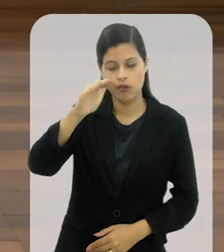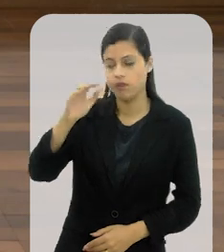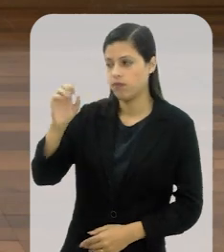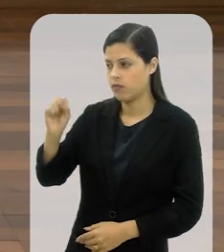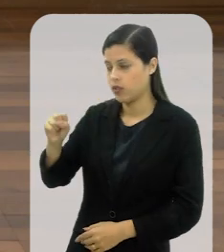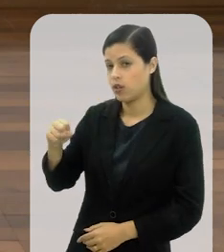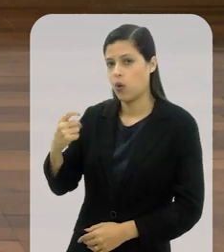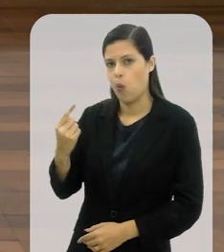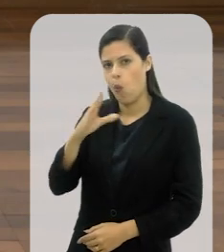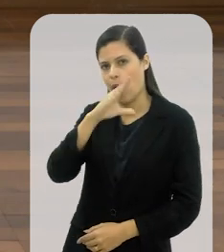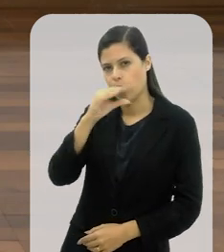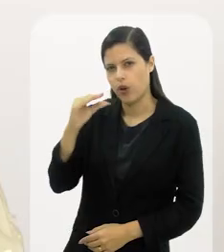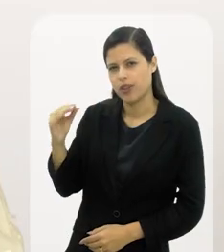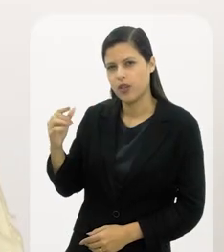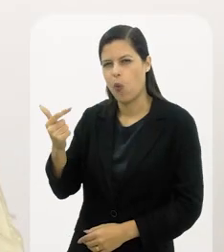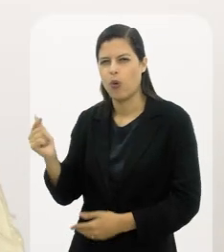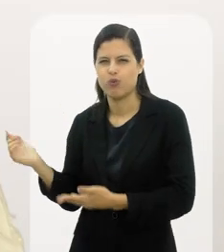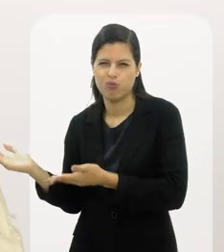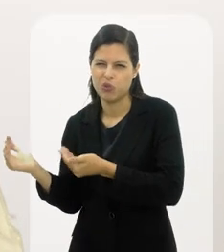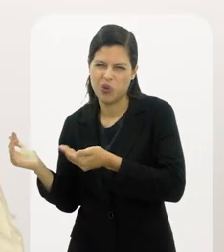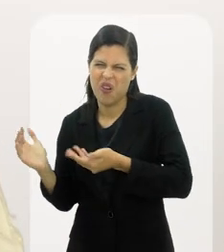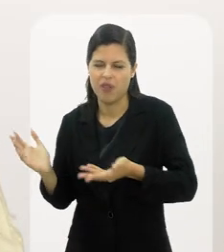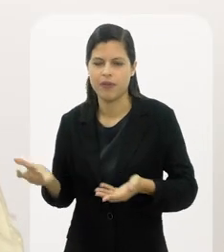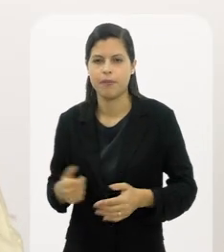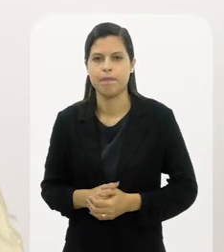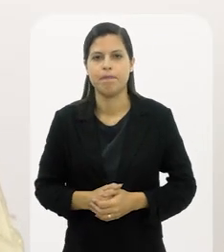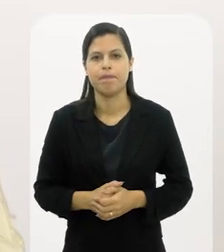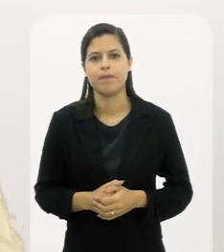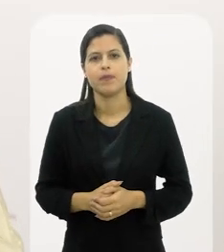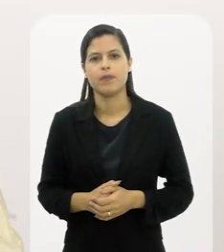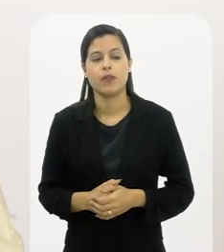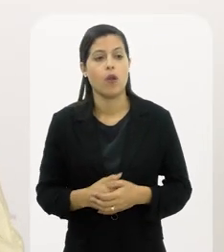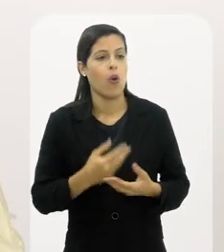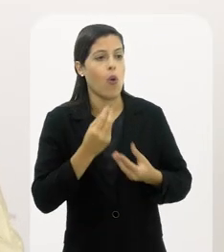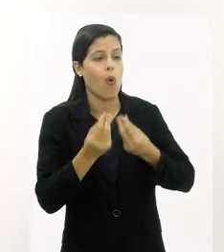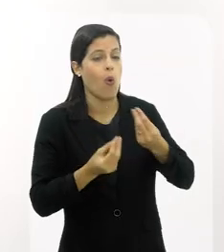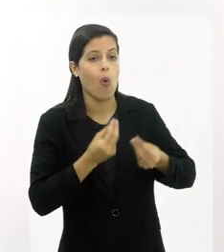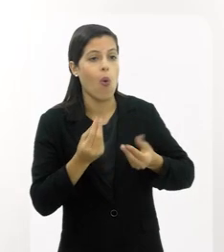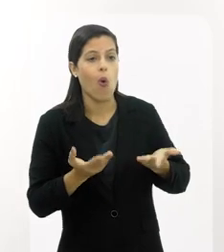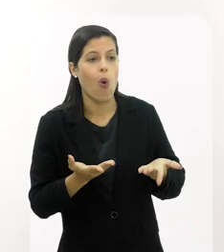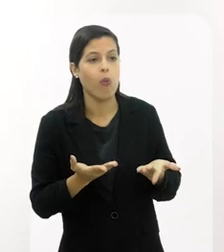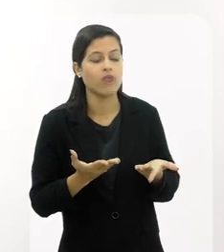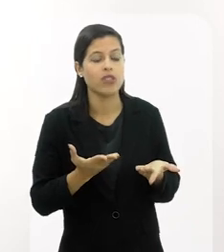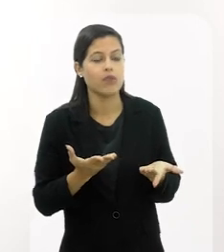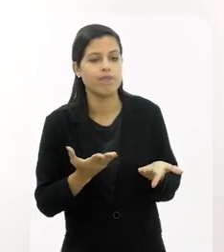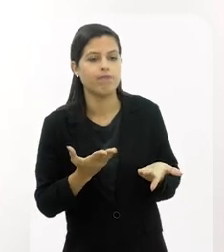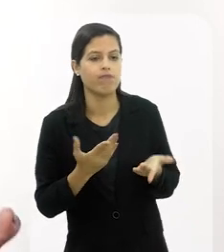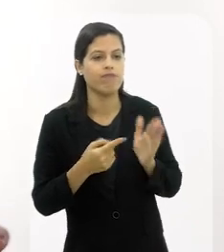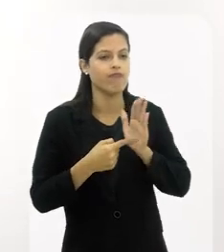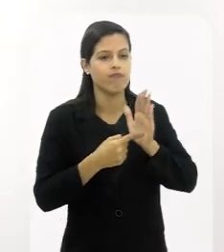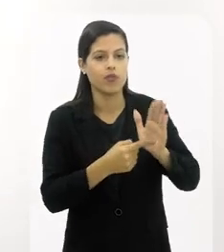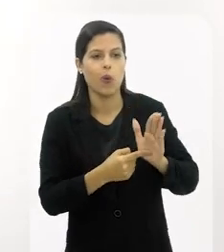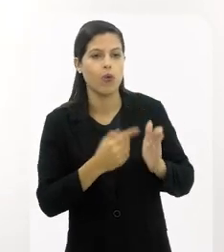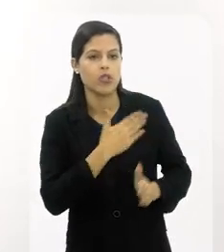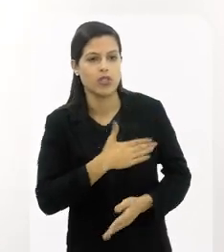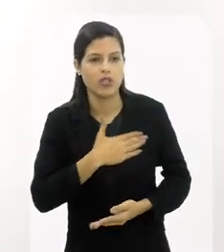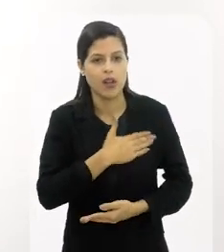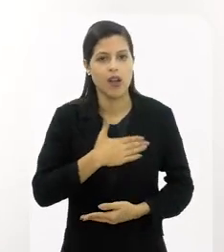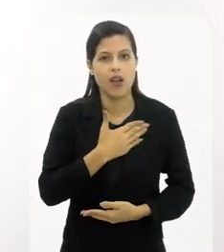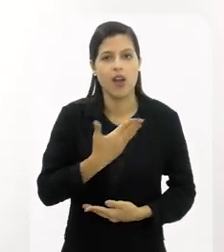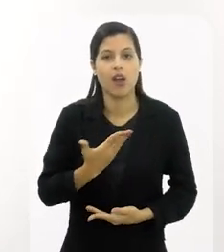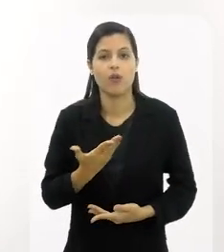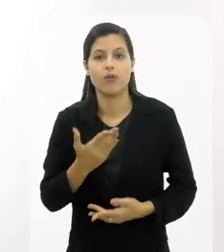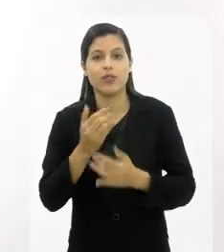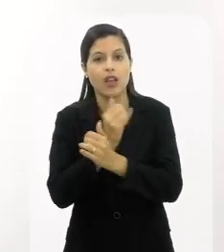Sim, um era pré-adolescente e o outro já era mais velho. Como é que foi a reação dele e da família no todo quando